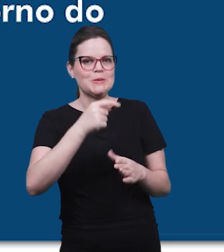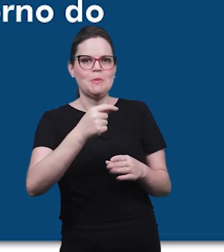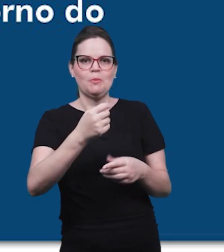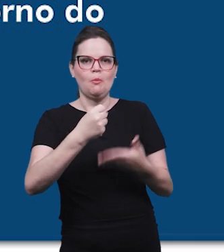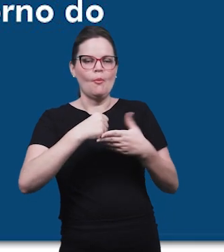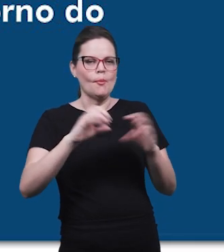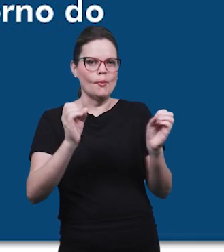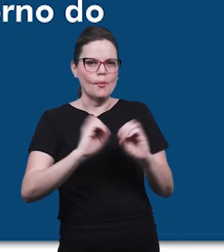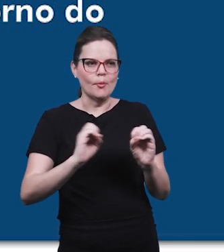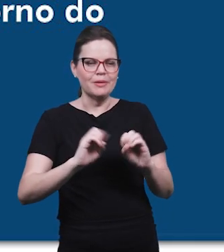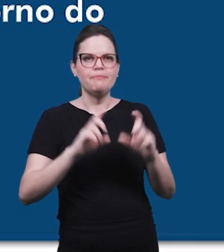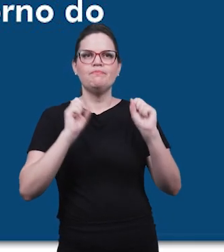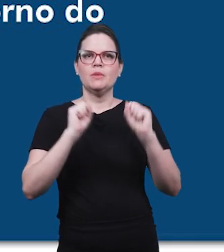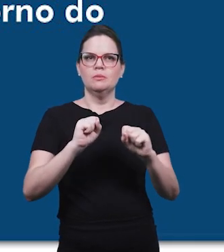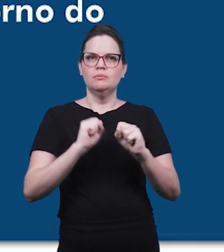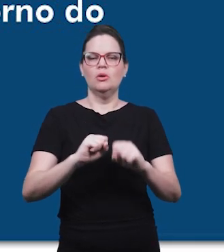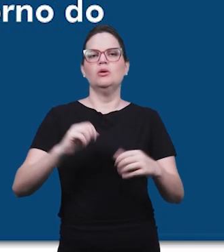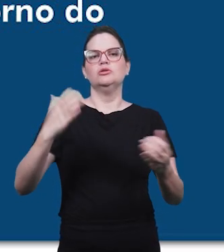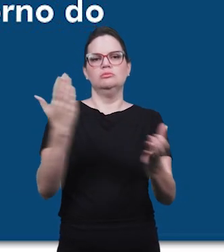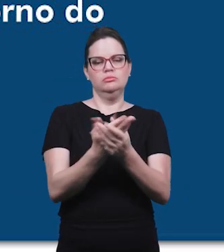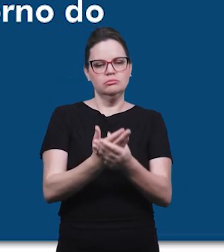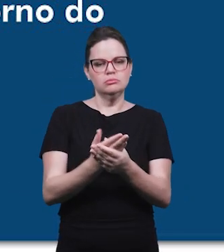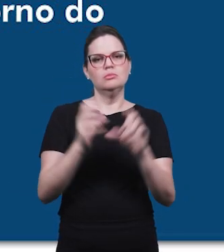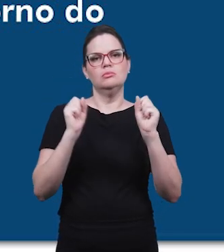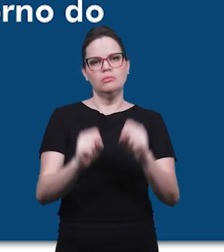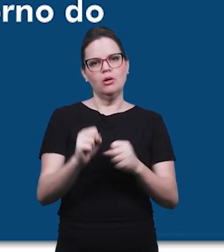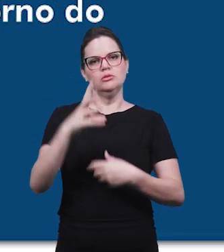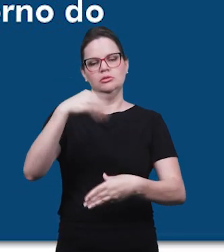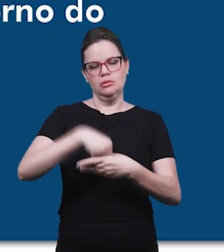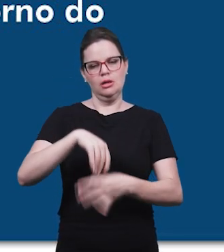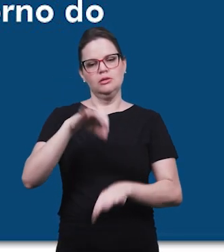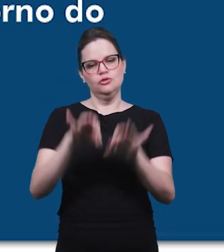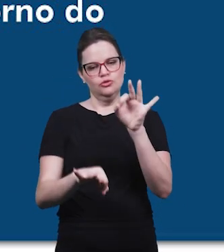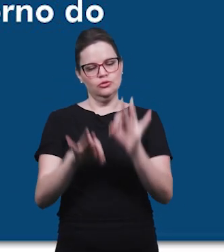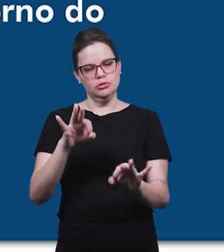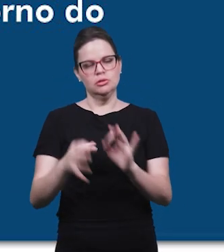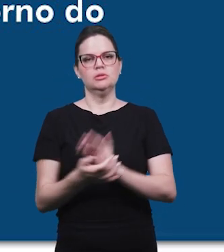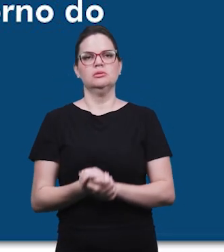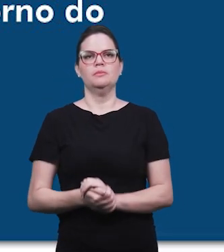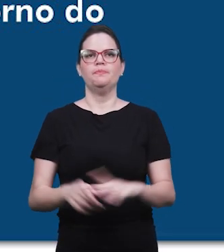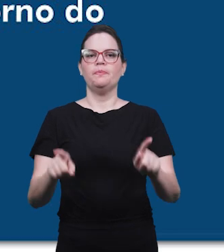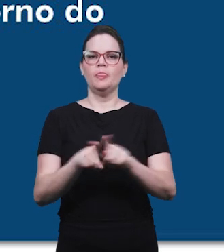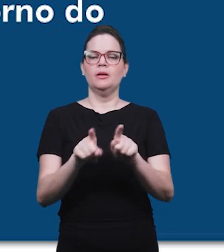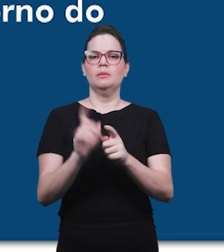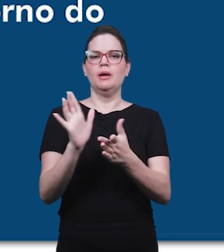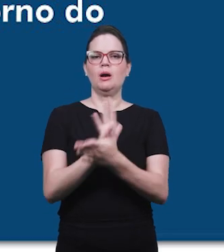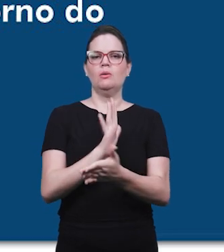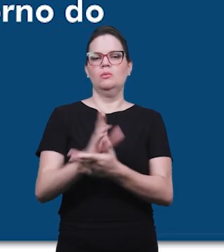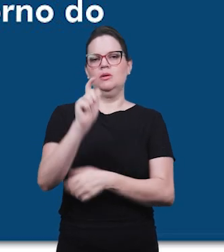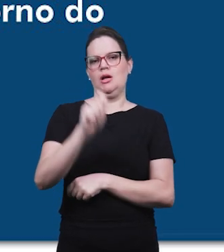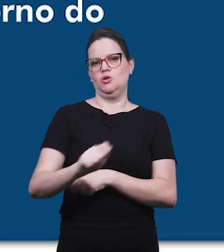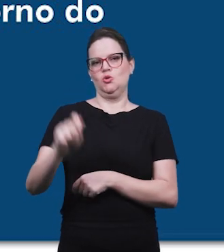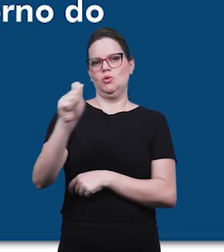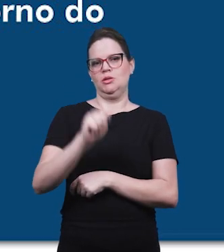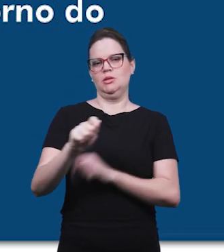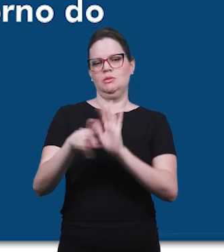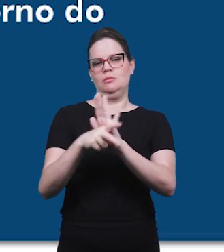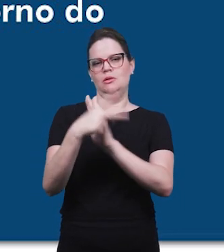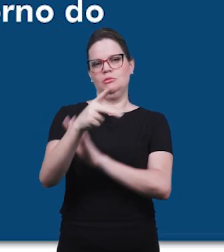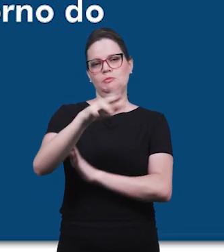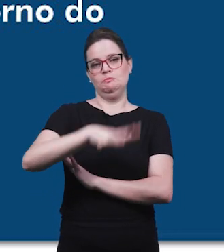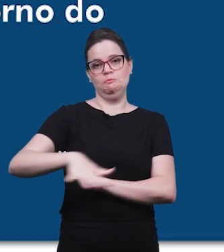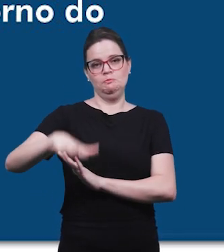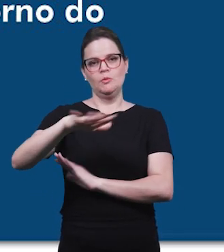alguma instituição, não pode buscar uma assessoria jurídica e alguma associação também específica da sua região.